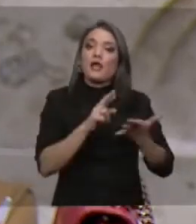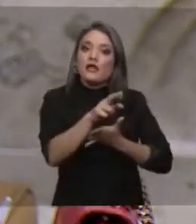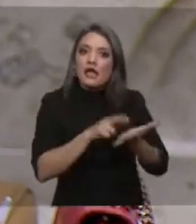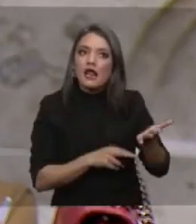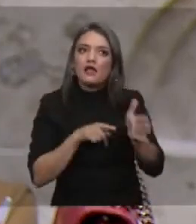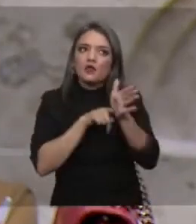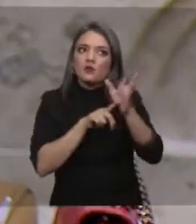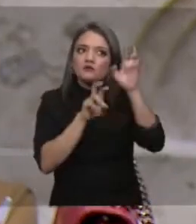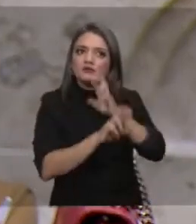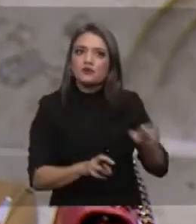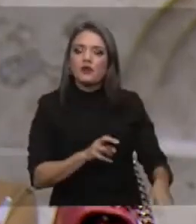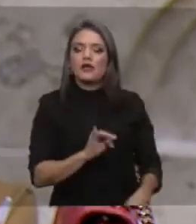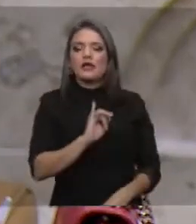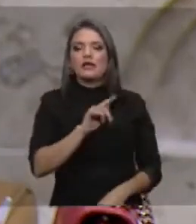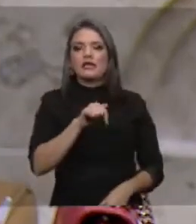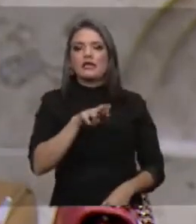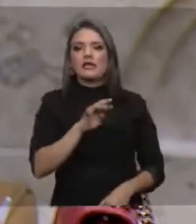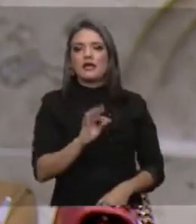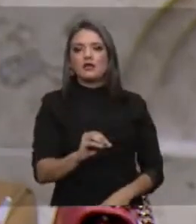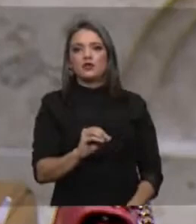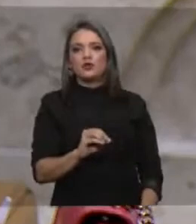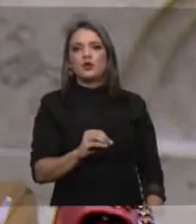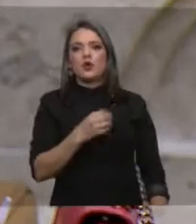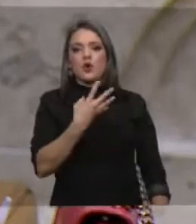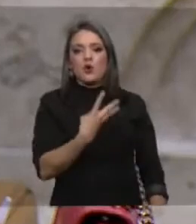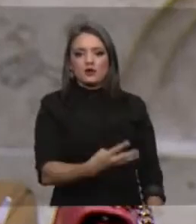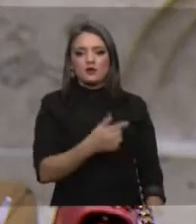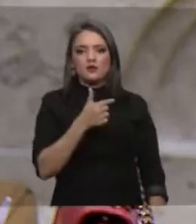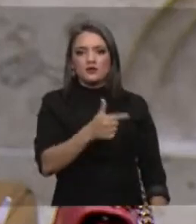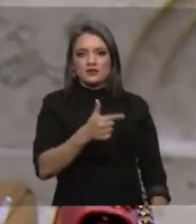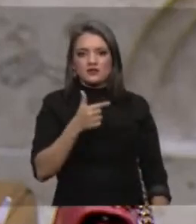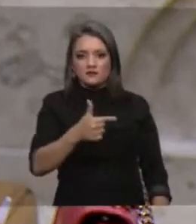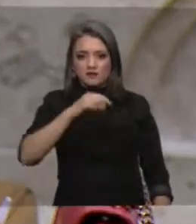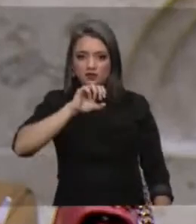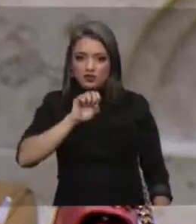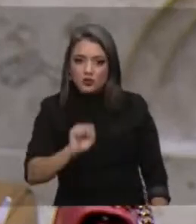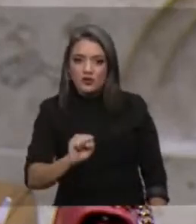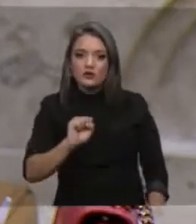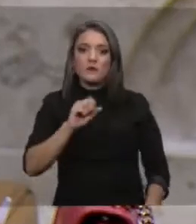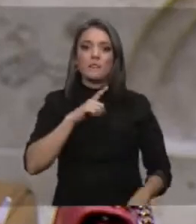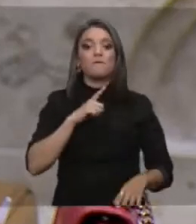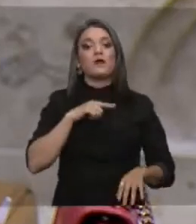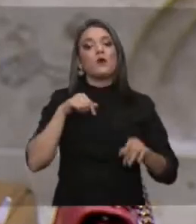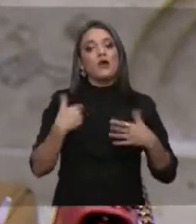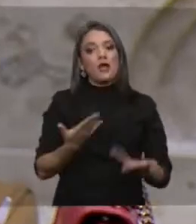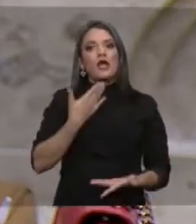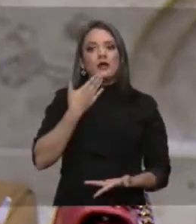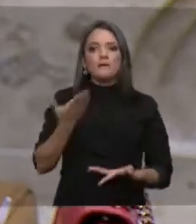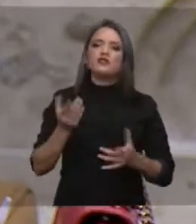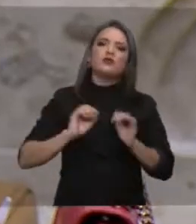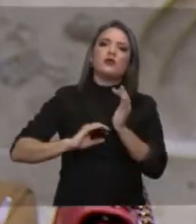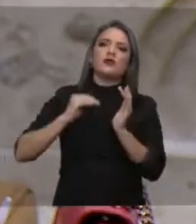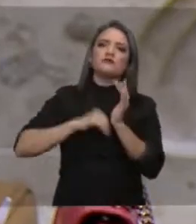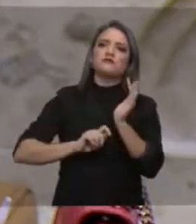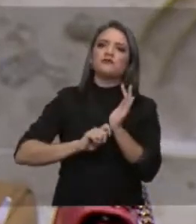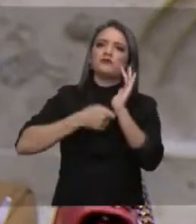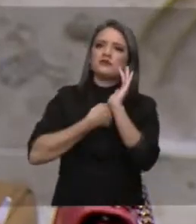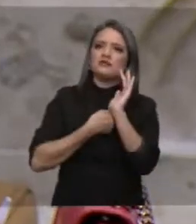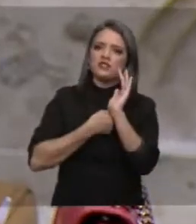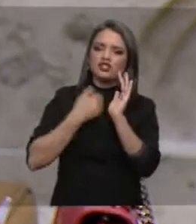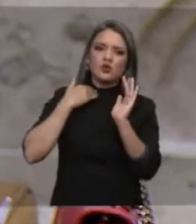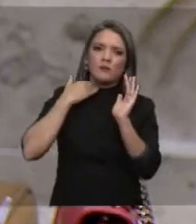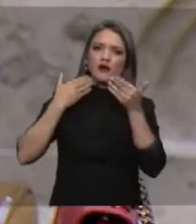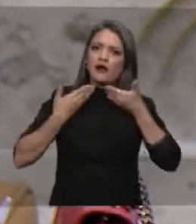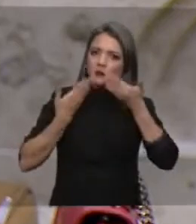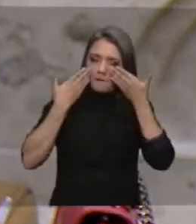do inquérito 4.828, que, dentre outras diligências, autorizou o afastamento dos sigilos bancário e fiscal